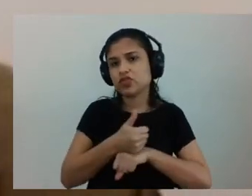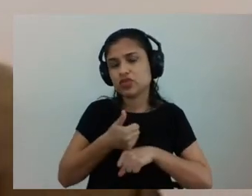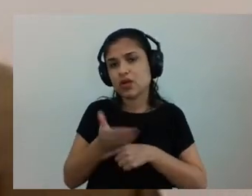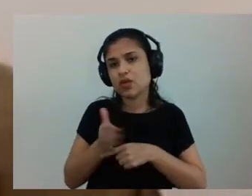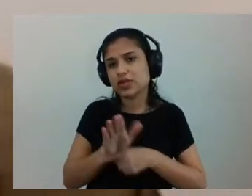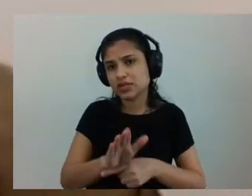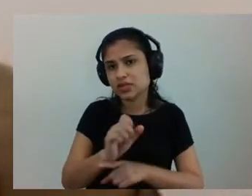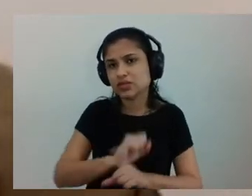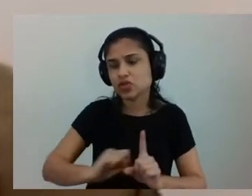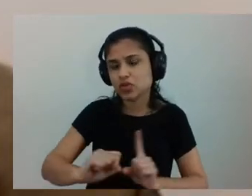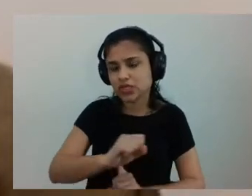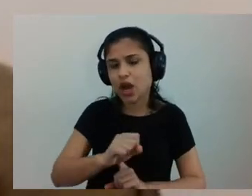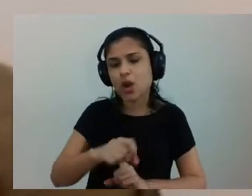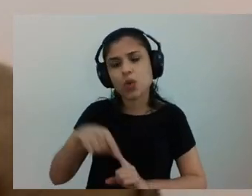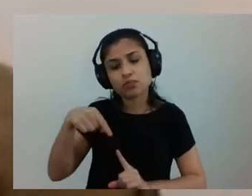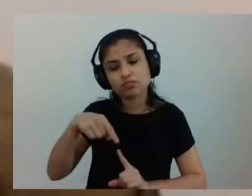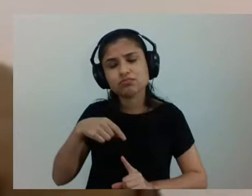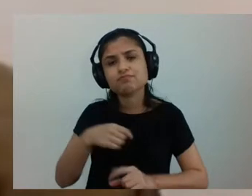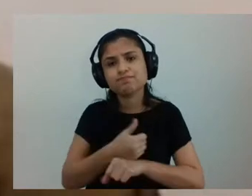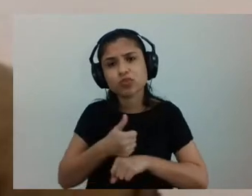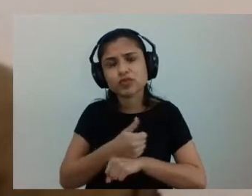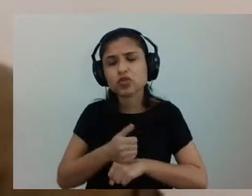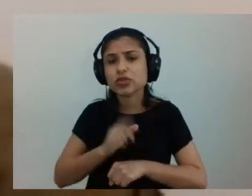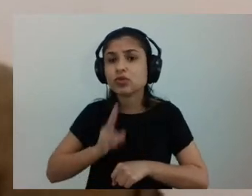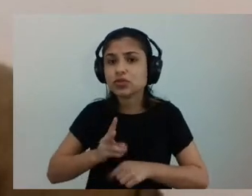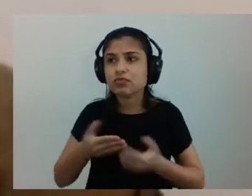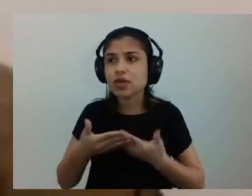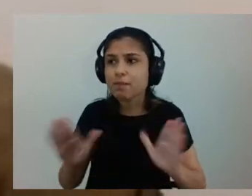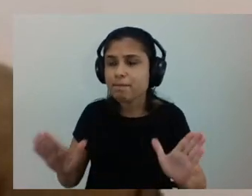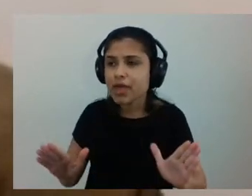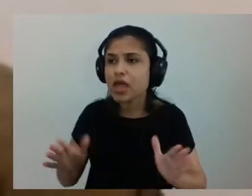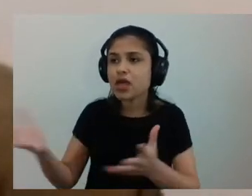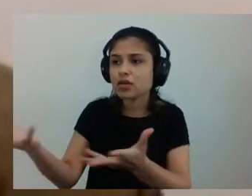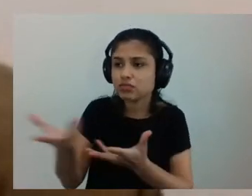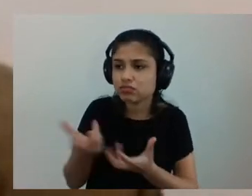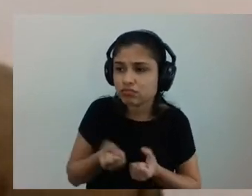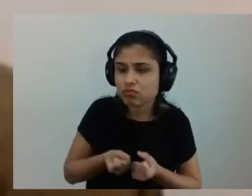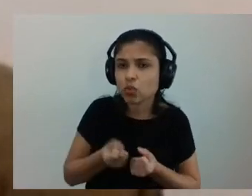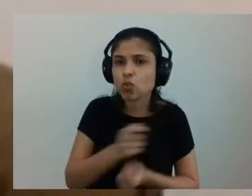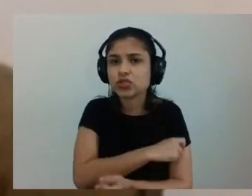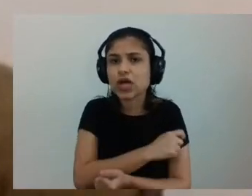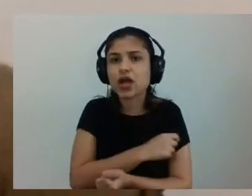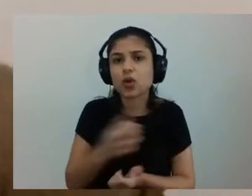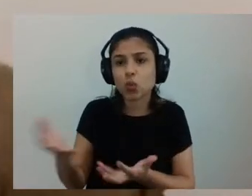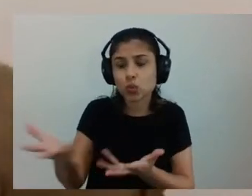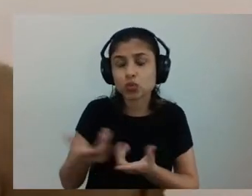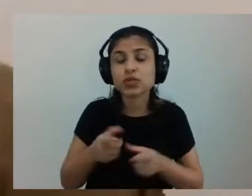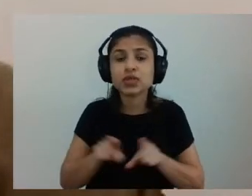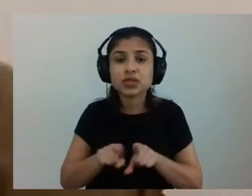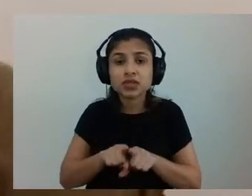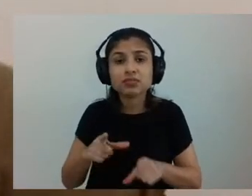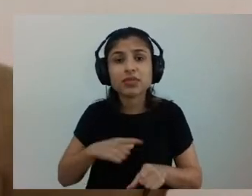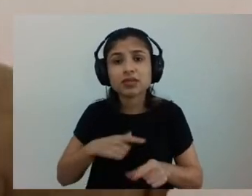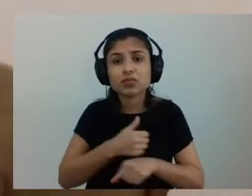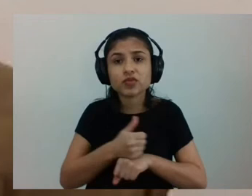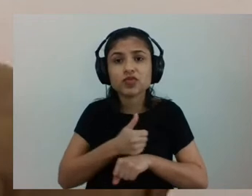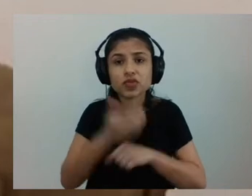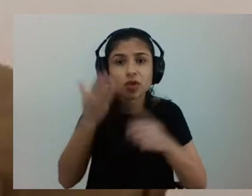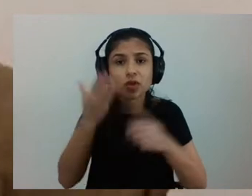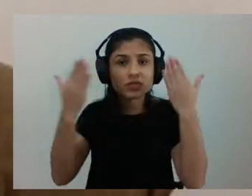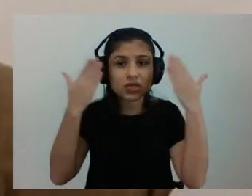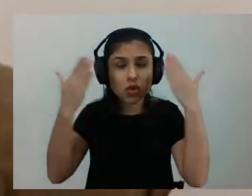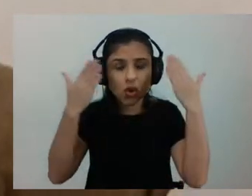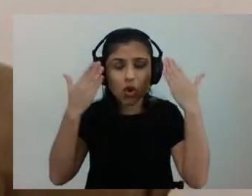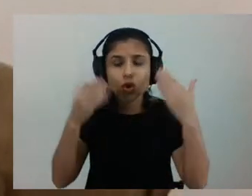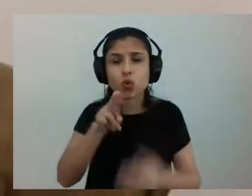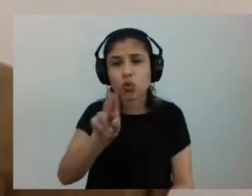que estão sempre abertos para receber e ouvir os nossos alunos, vão contar com os nossos profissionais psicólogos, que estão também na